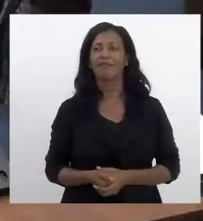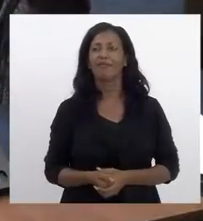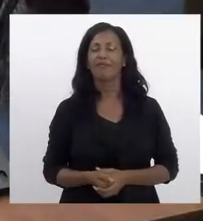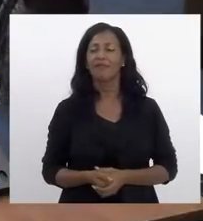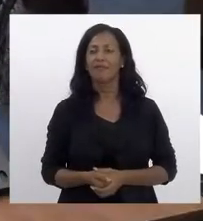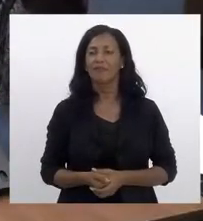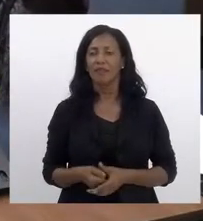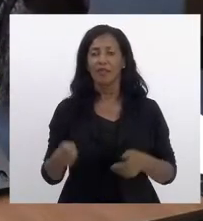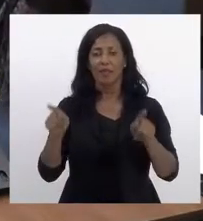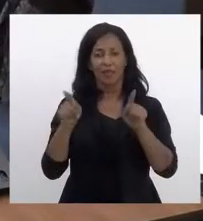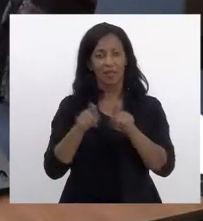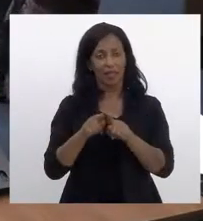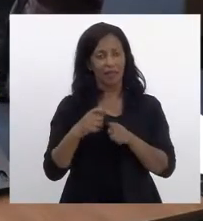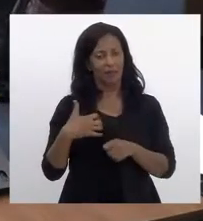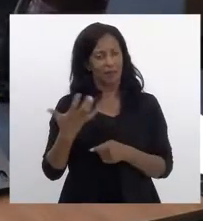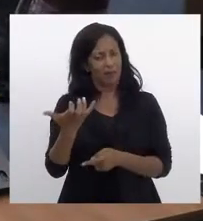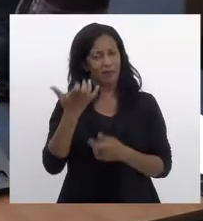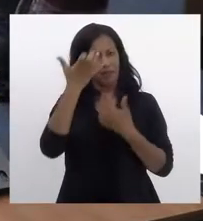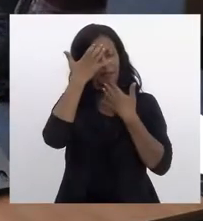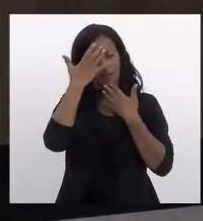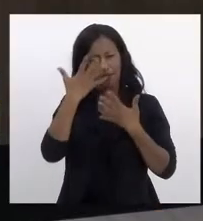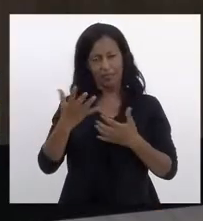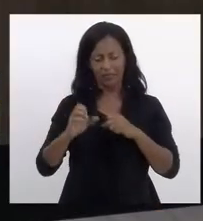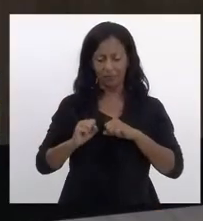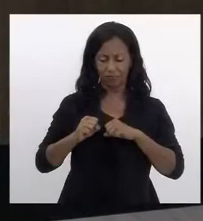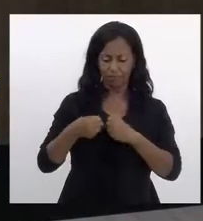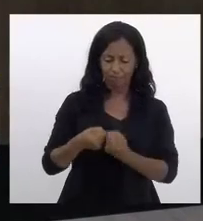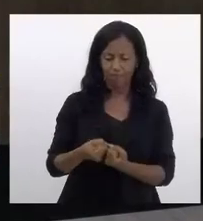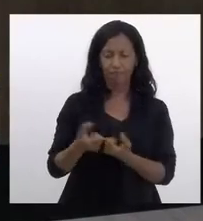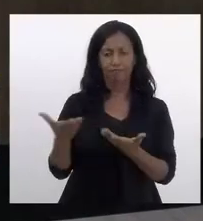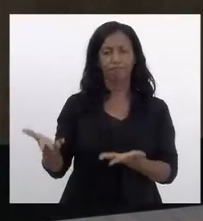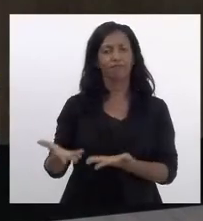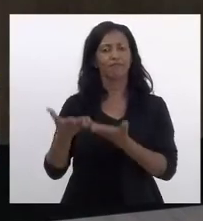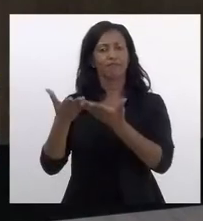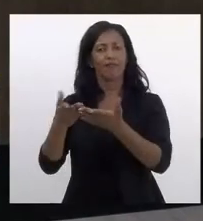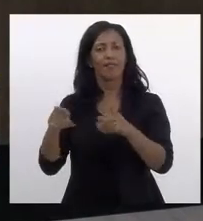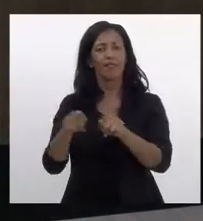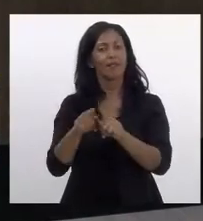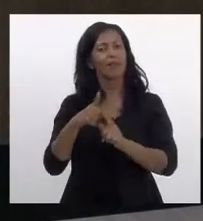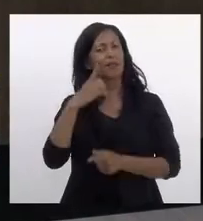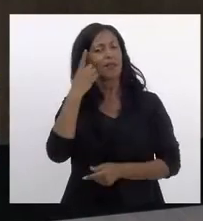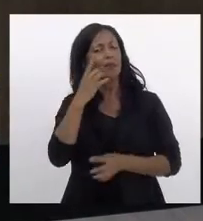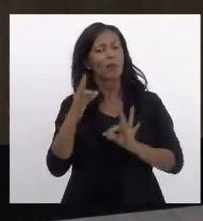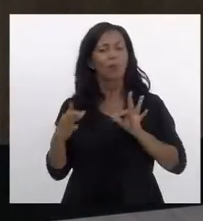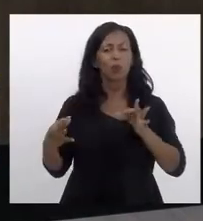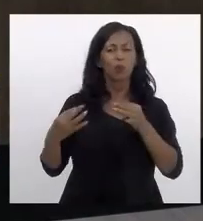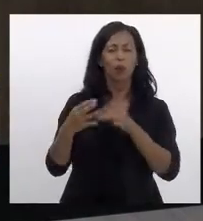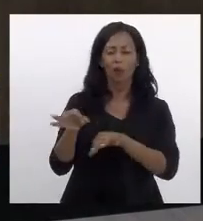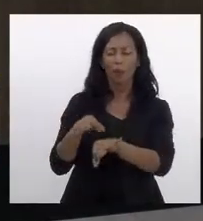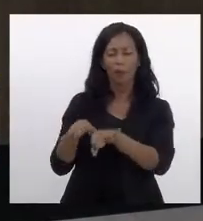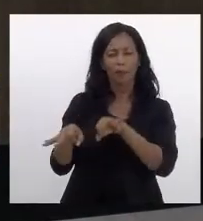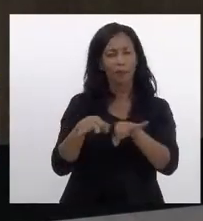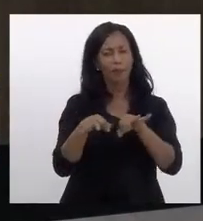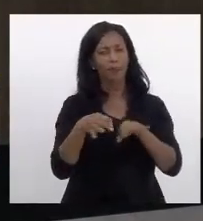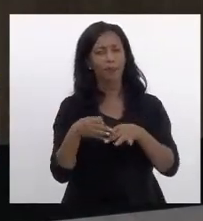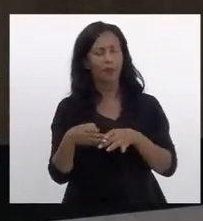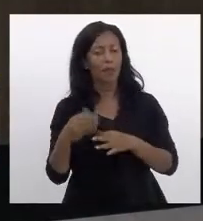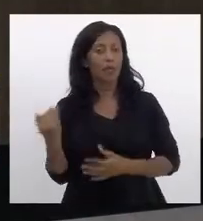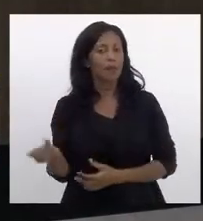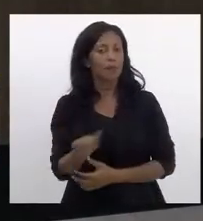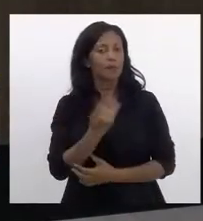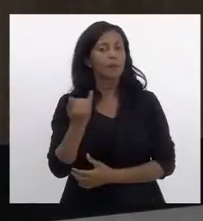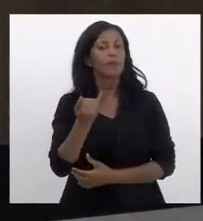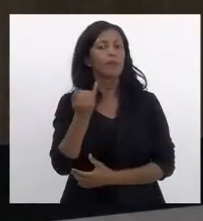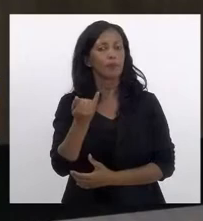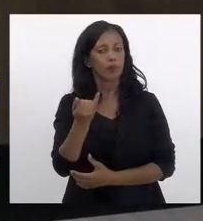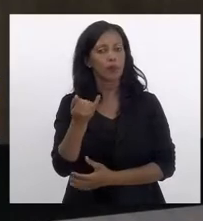quero agradecer o empenho que Vossa Excelência teve, também os deputados e deputadas. É um projeto importante